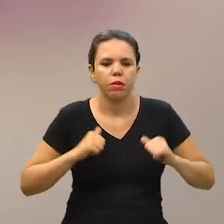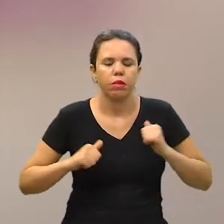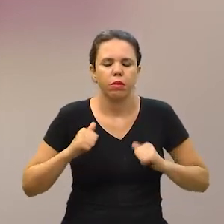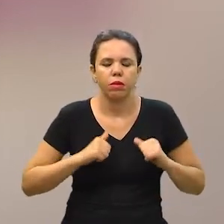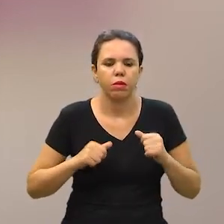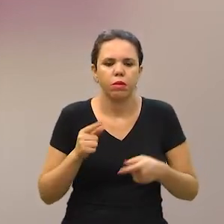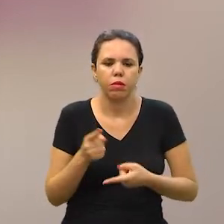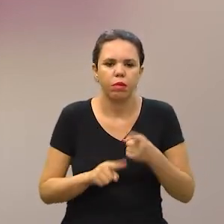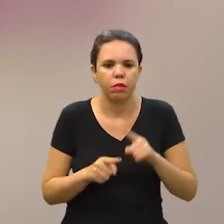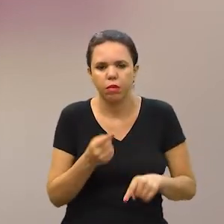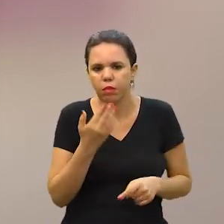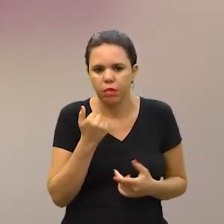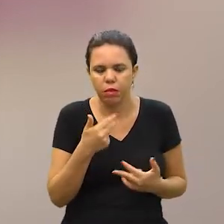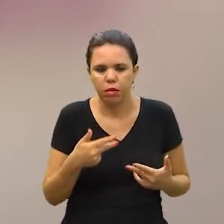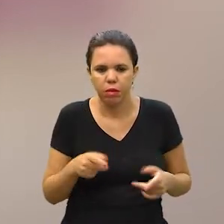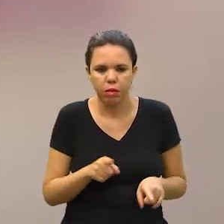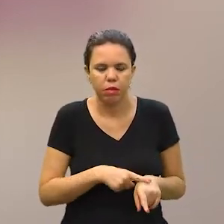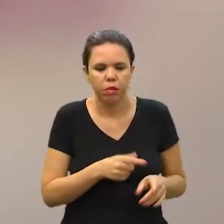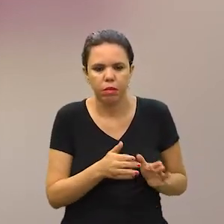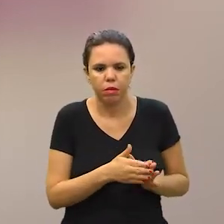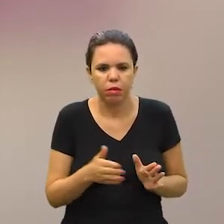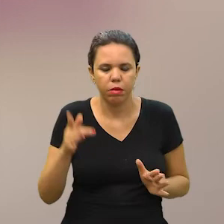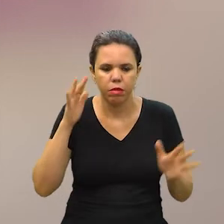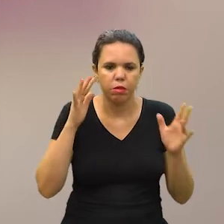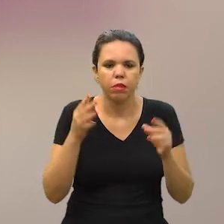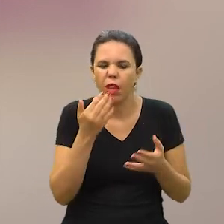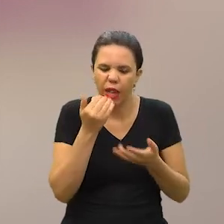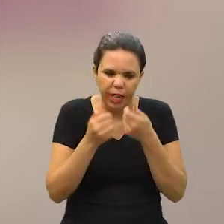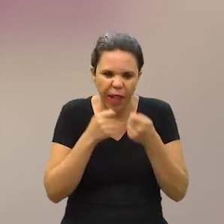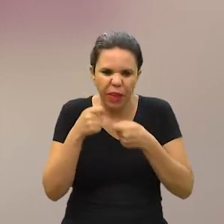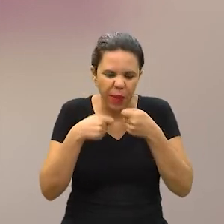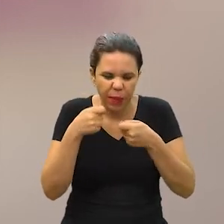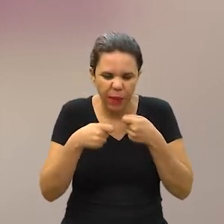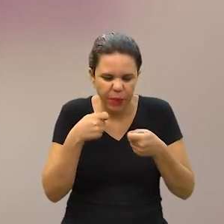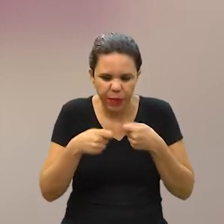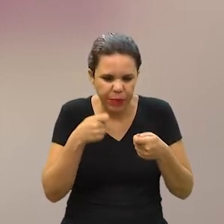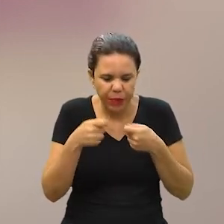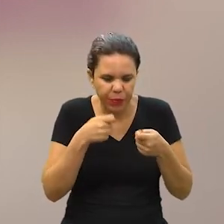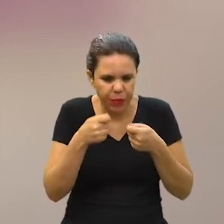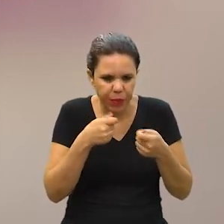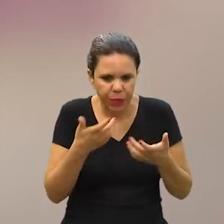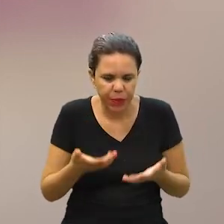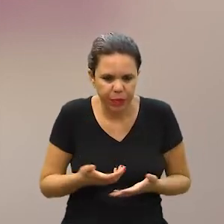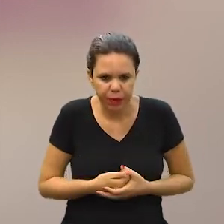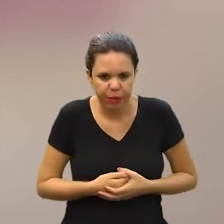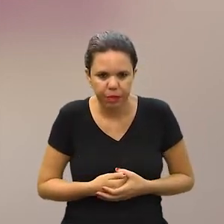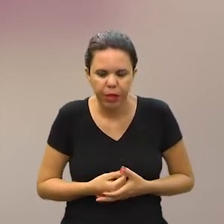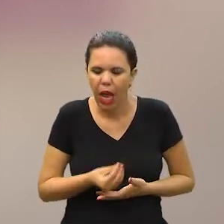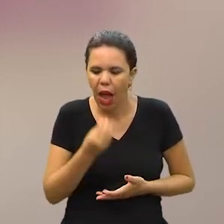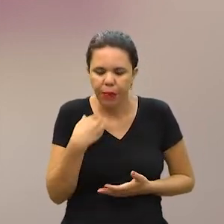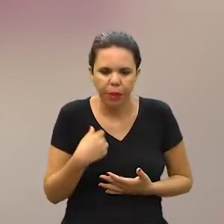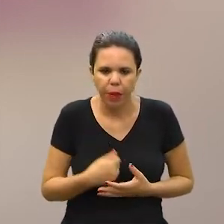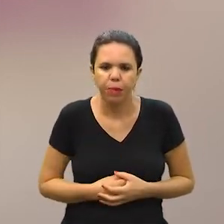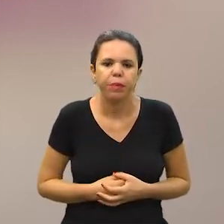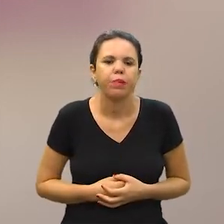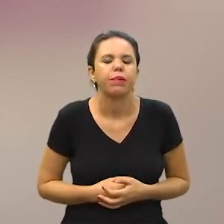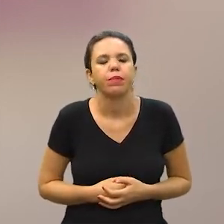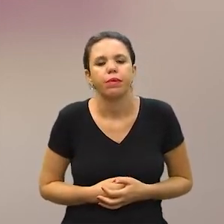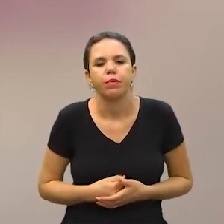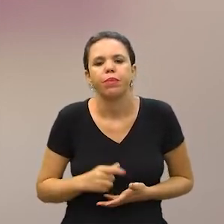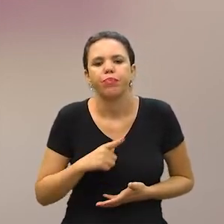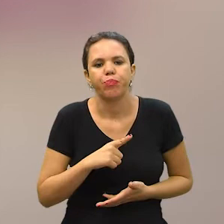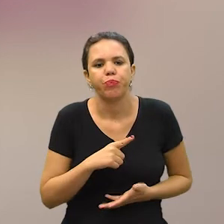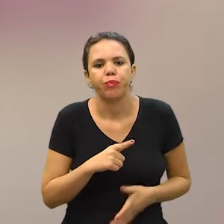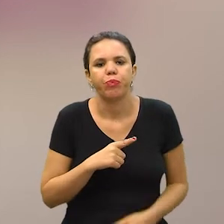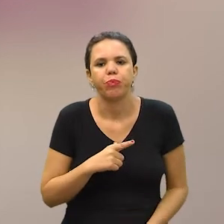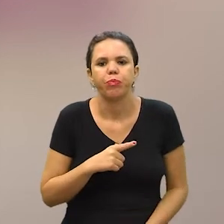ansiedade associada, fica ali comendo o tempo inteiro, mastigando o tempo inteiro, comendo, colocando coisas na boca, né? Nós